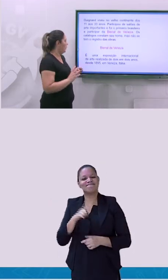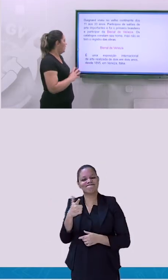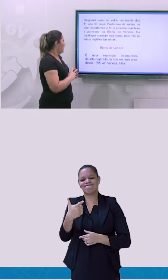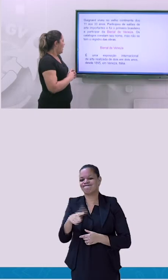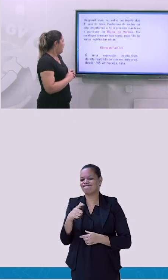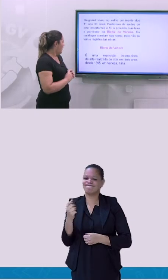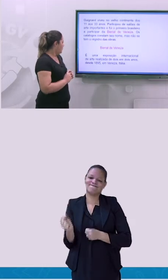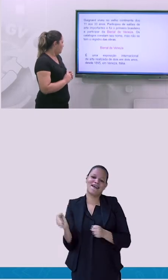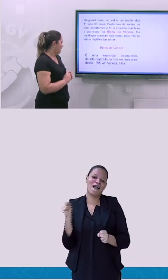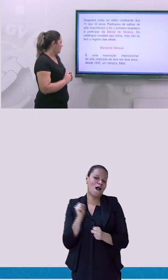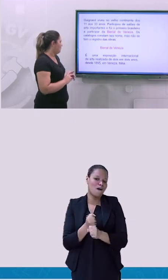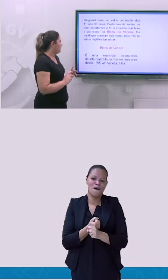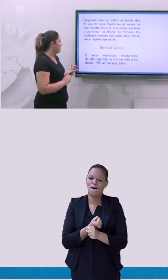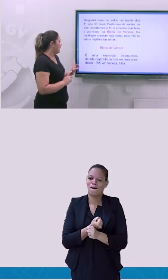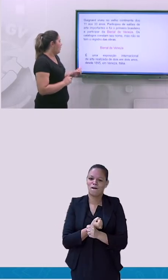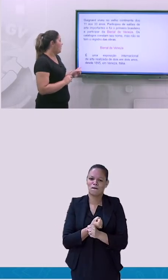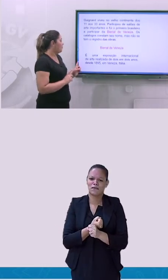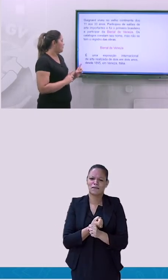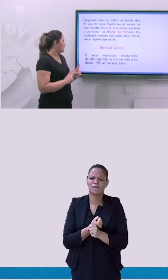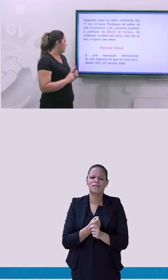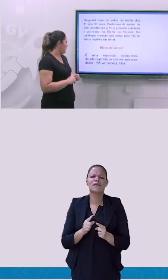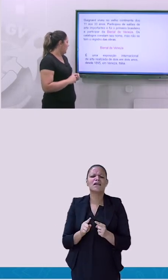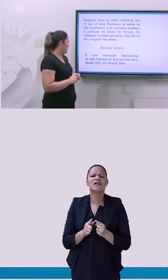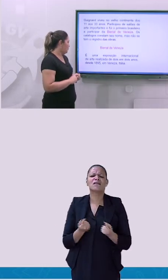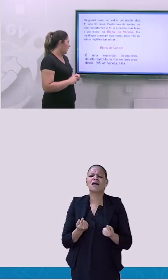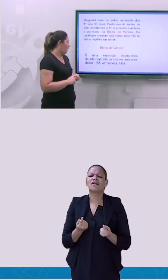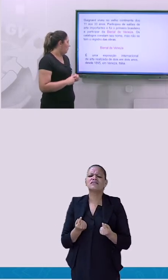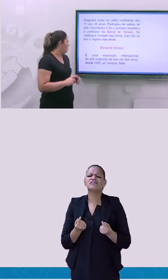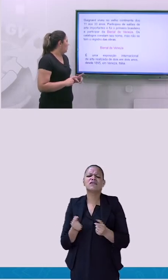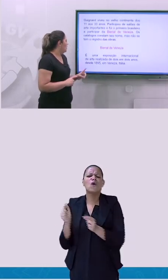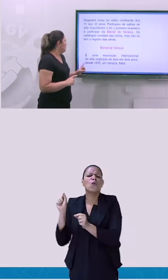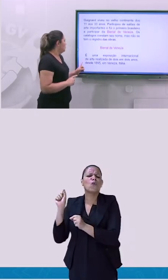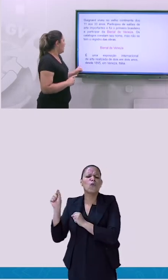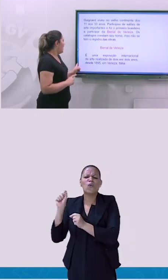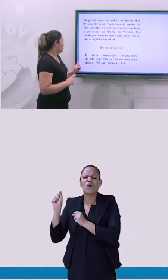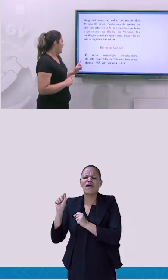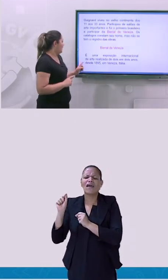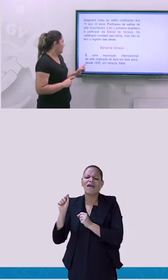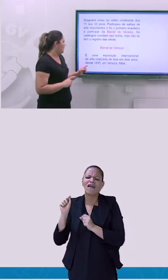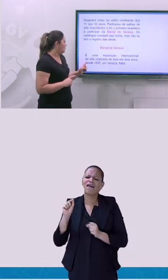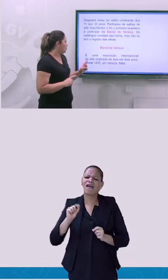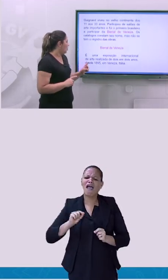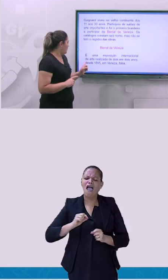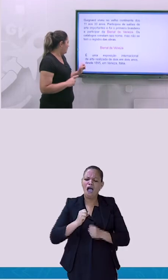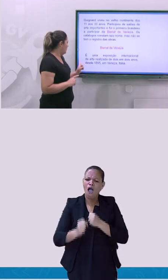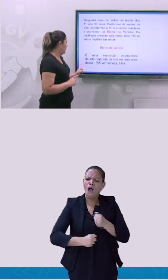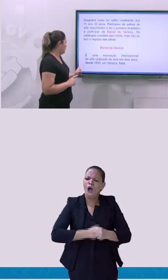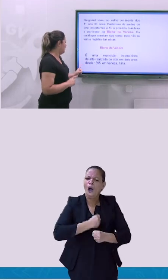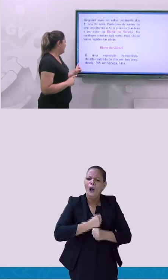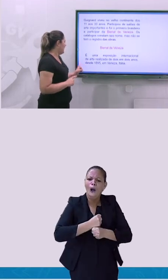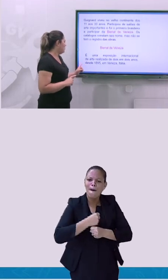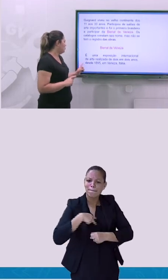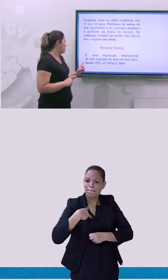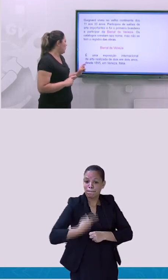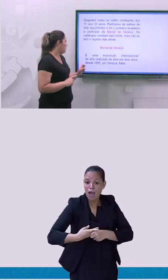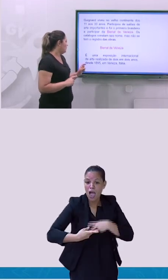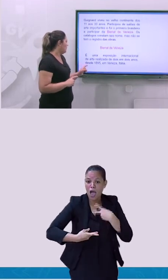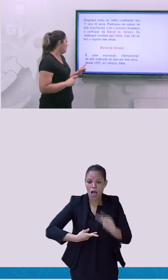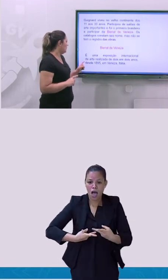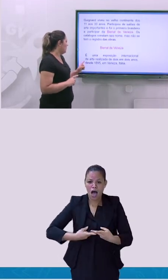que foi a Bienal de Veneza. É uma exposição internacional de arte realizada de 2 em 2 anos,